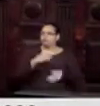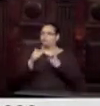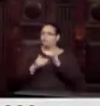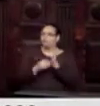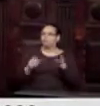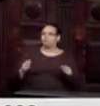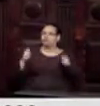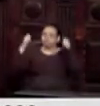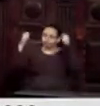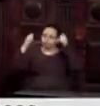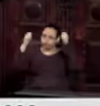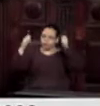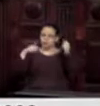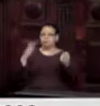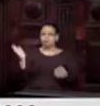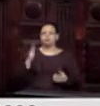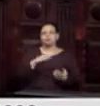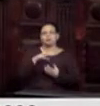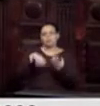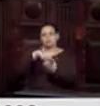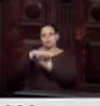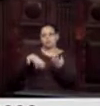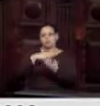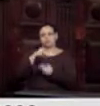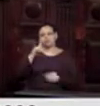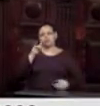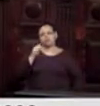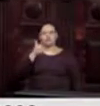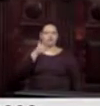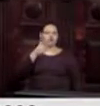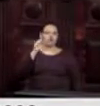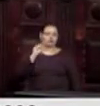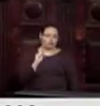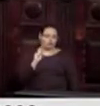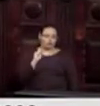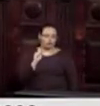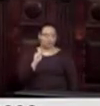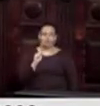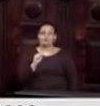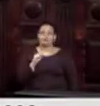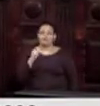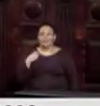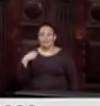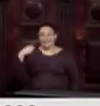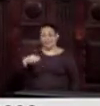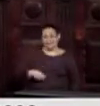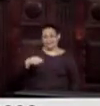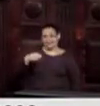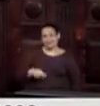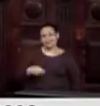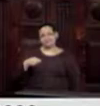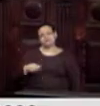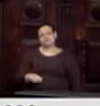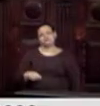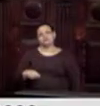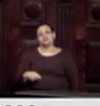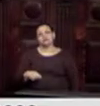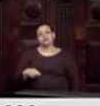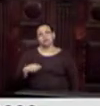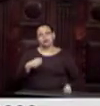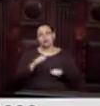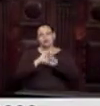mobilizaram para a greve geral do dia 28. A repressão